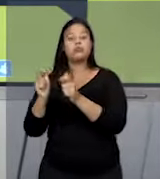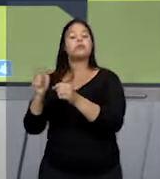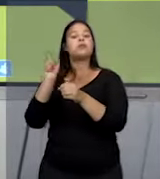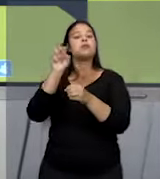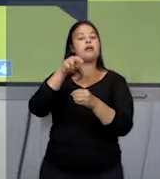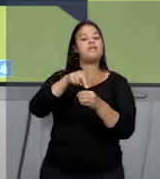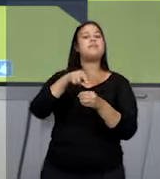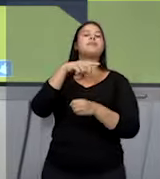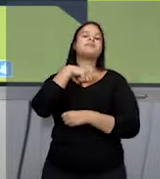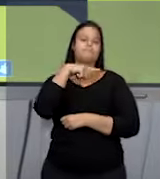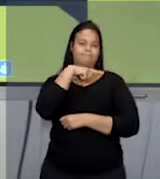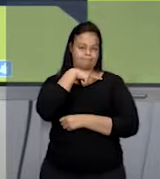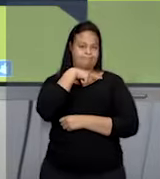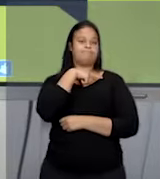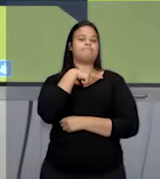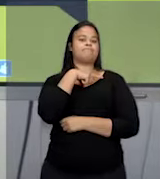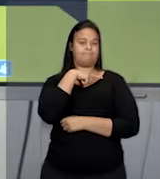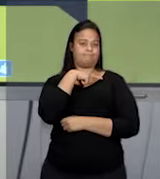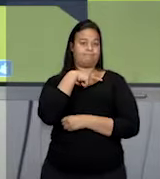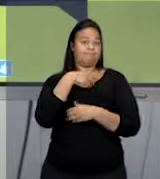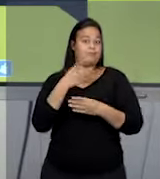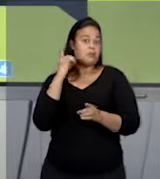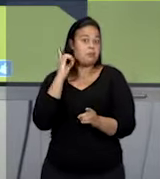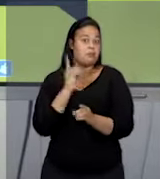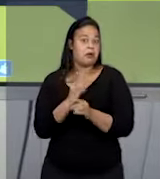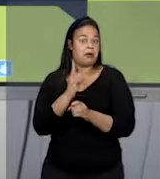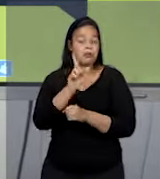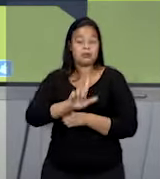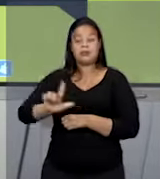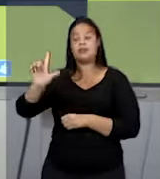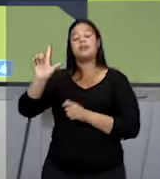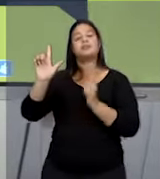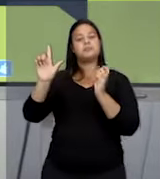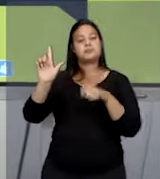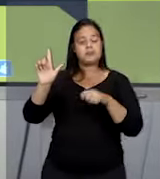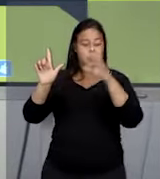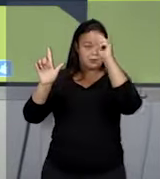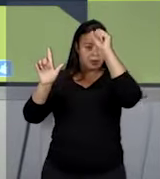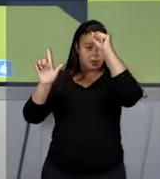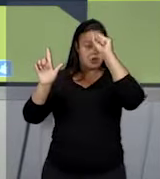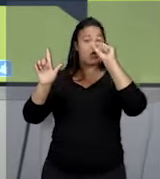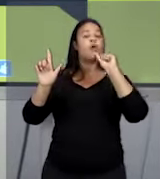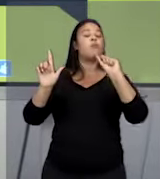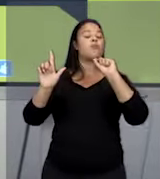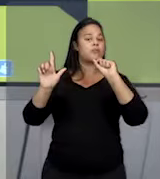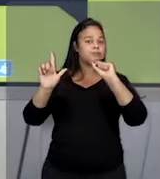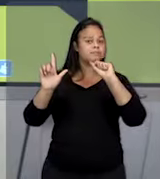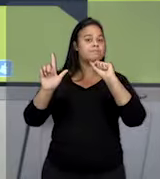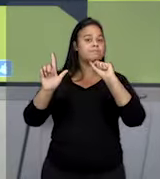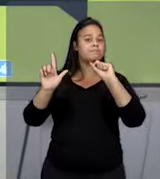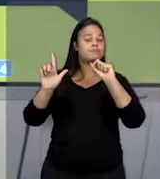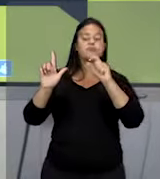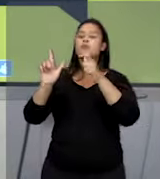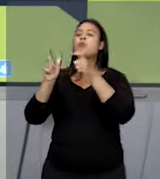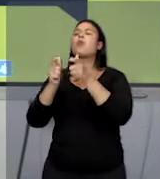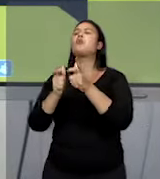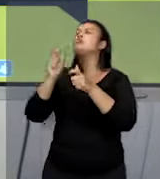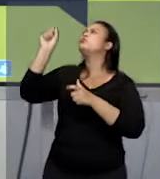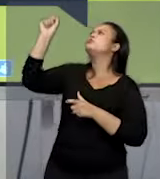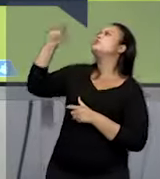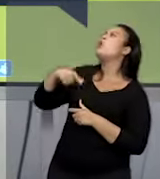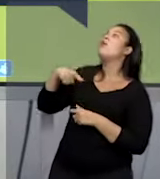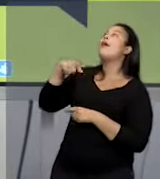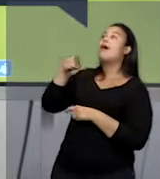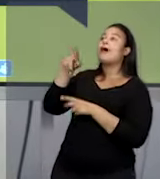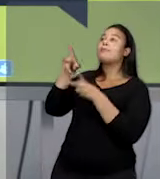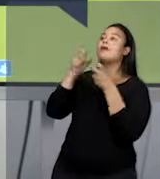ponto de referência. E para encontrar o leste, você já aprendeu que você vai achar onde é que o sol